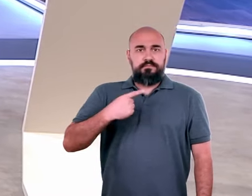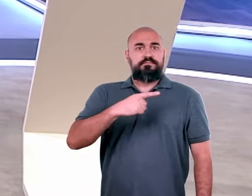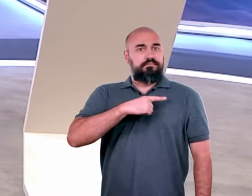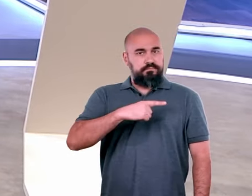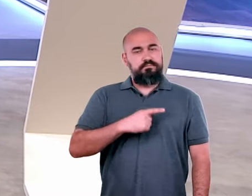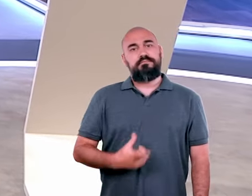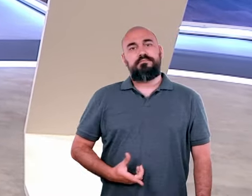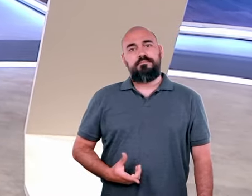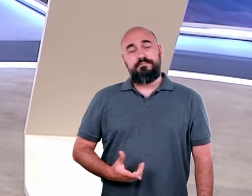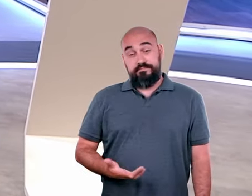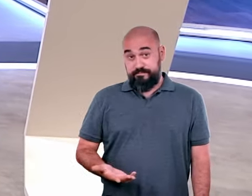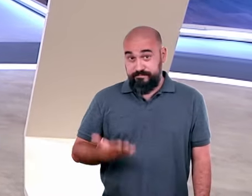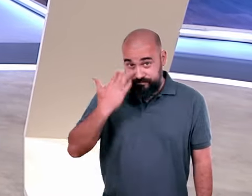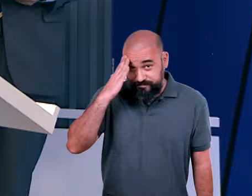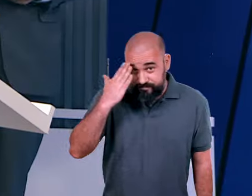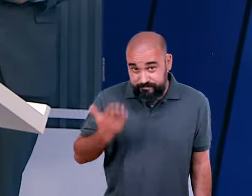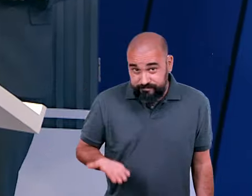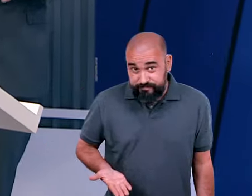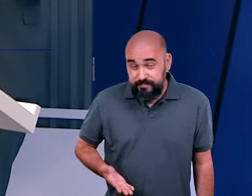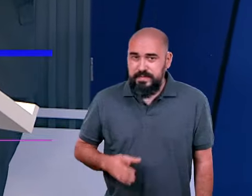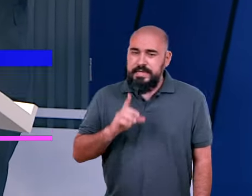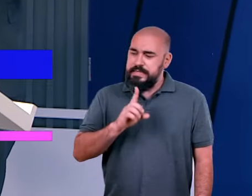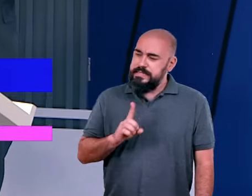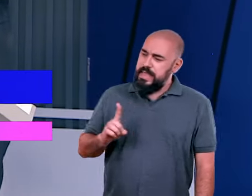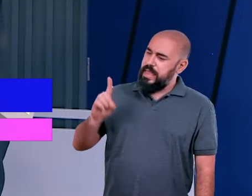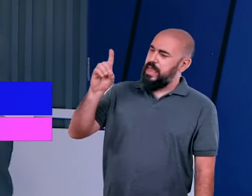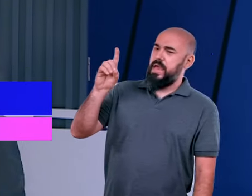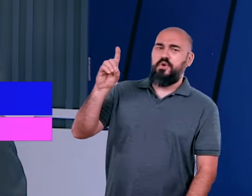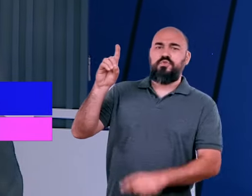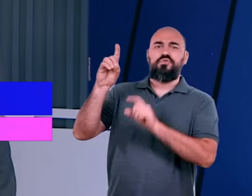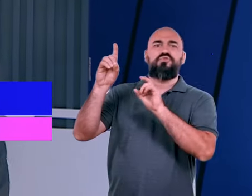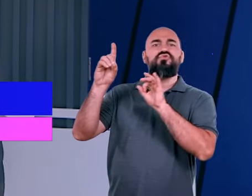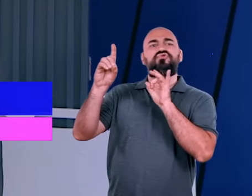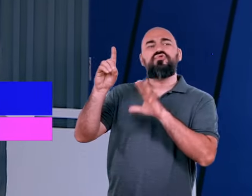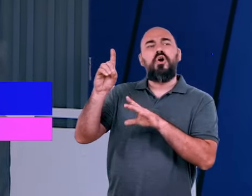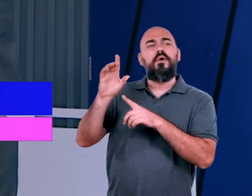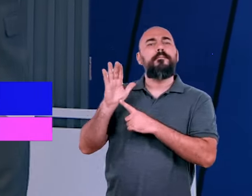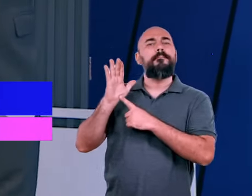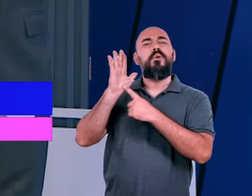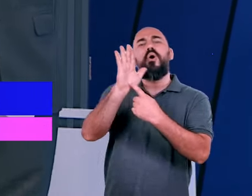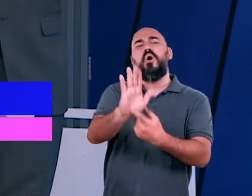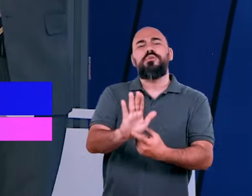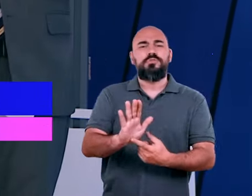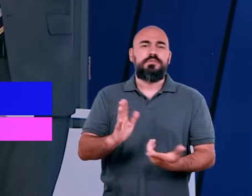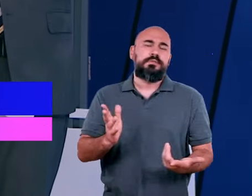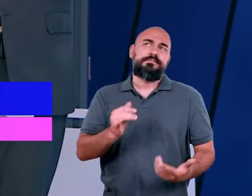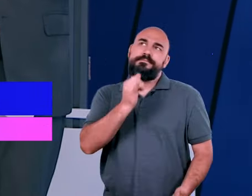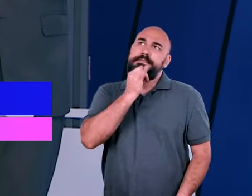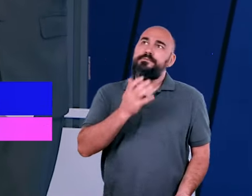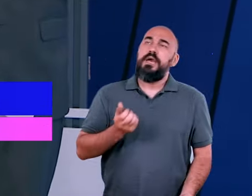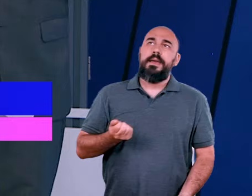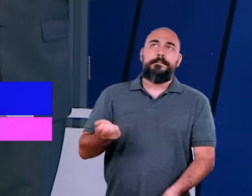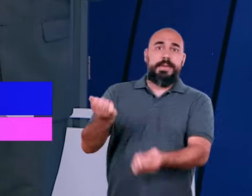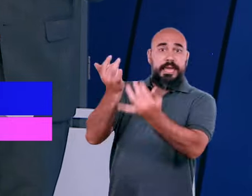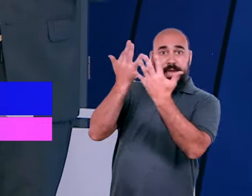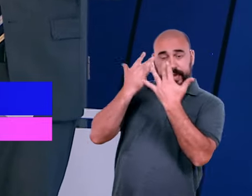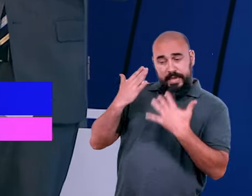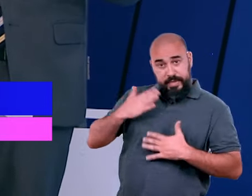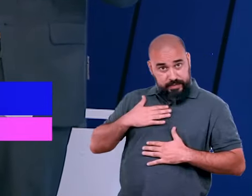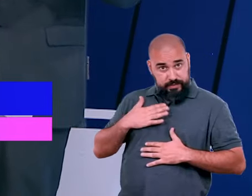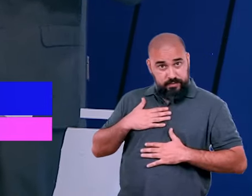pessoas. Veja, Deus não apenas se revela para mim quando eu sou